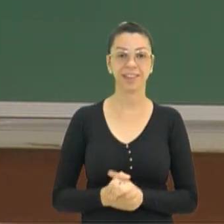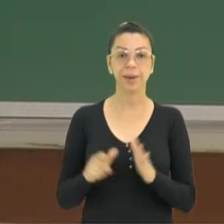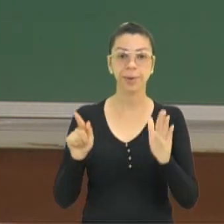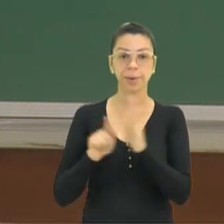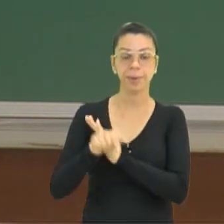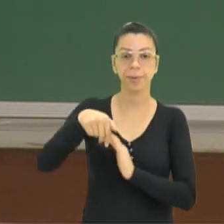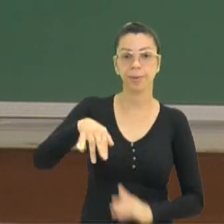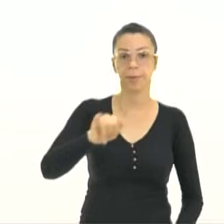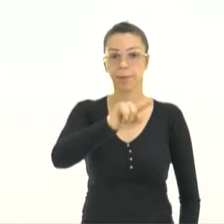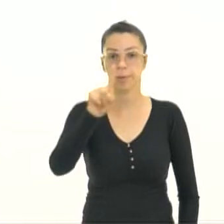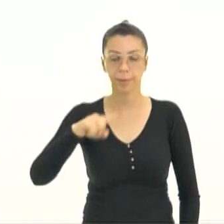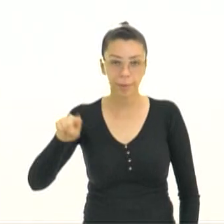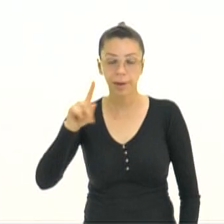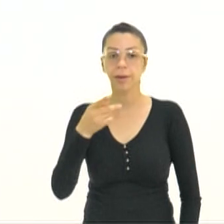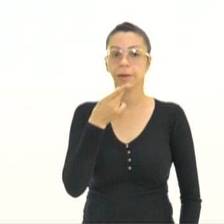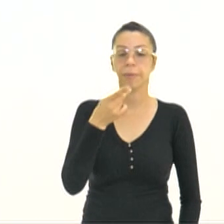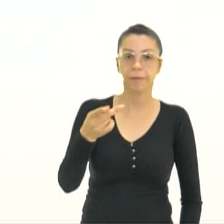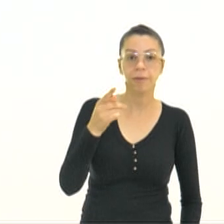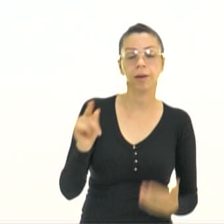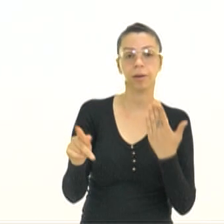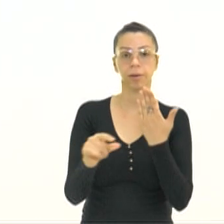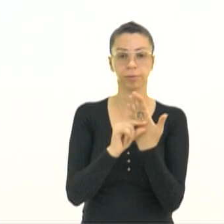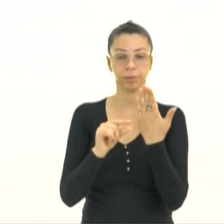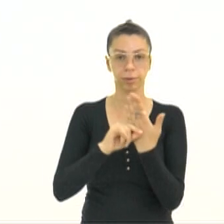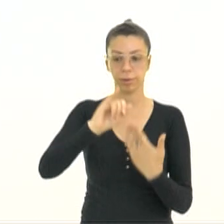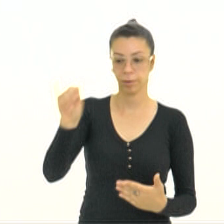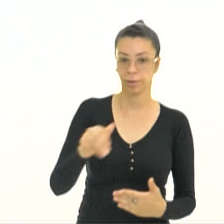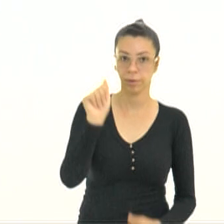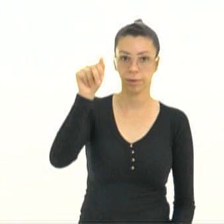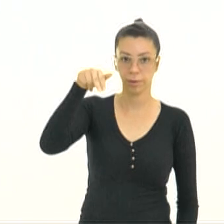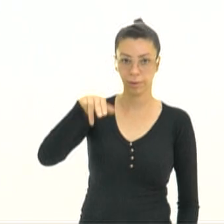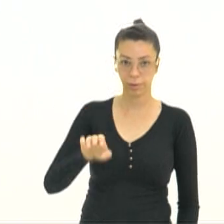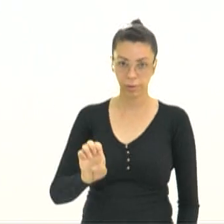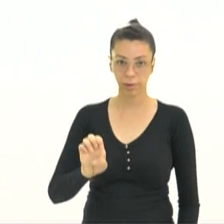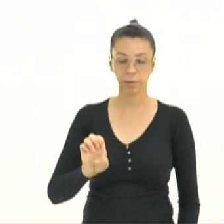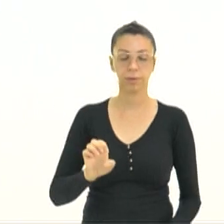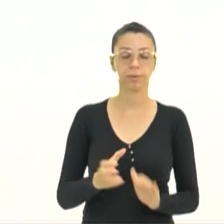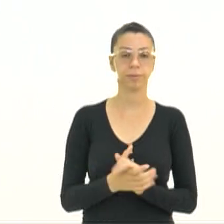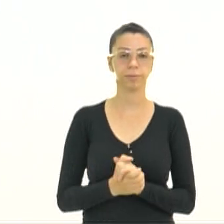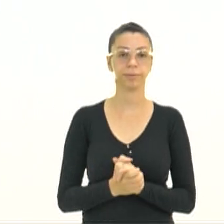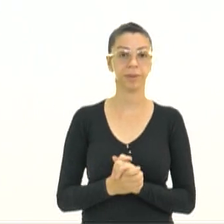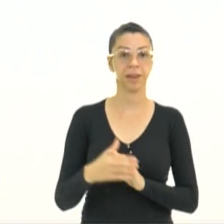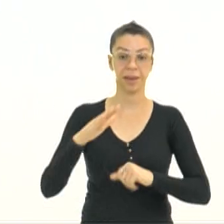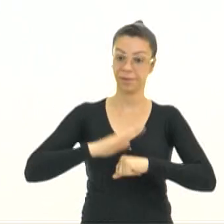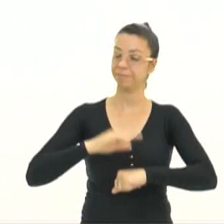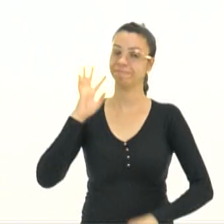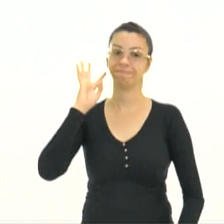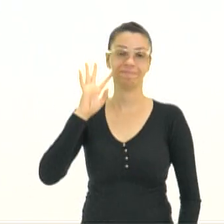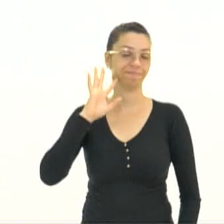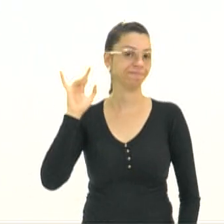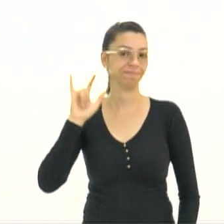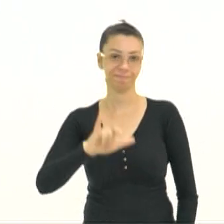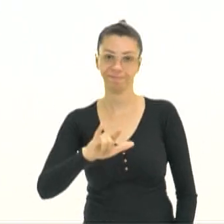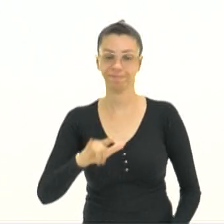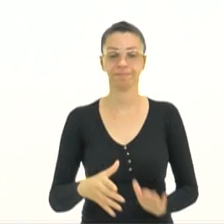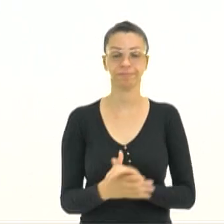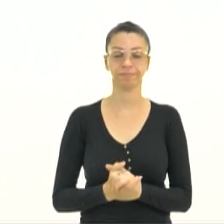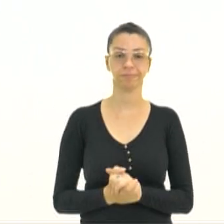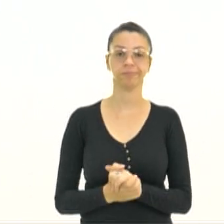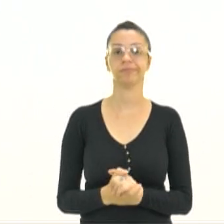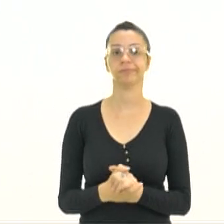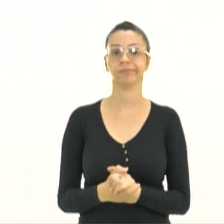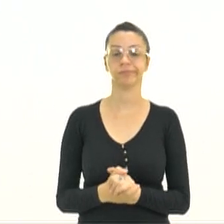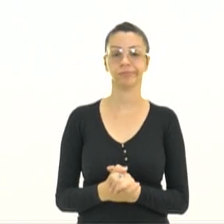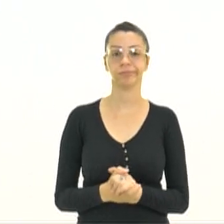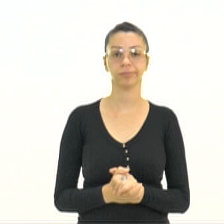eu tenho uma fala da Jane Eyre, que por sinal eu acho fantástica. Ela fala assim, ó. I'm not a bird and I